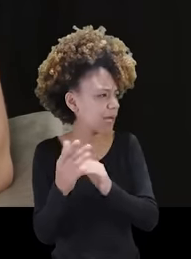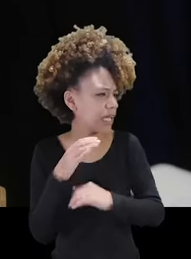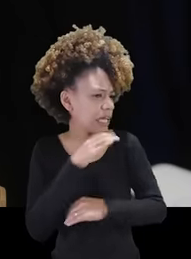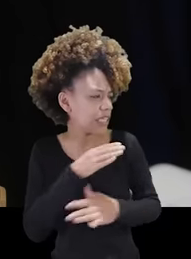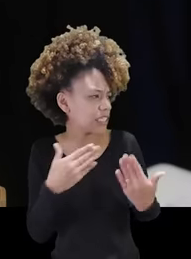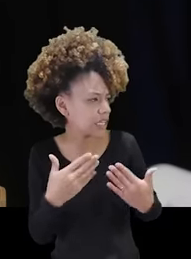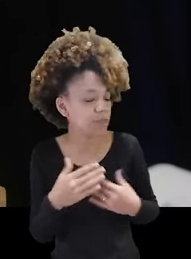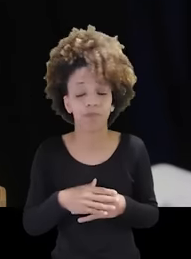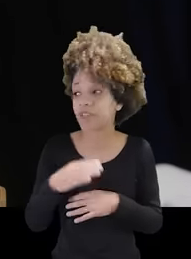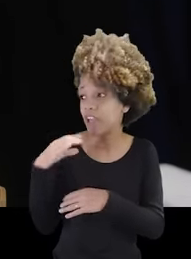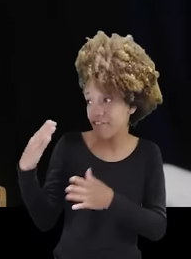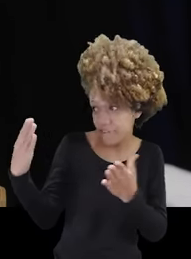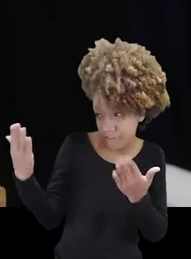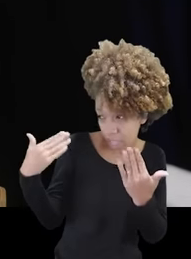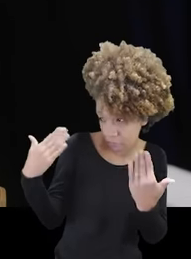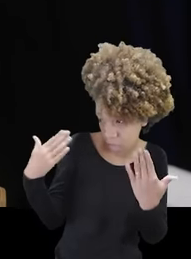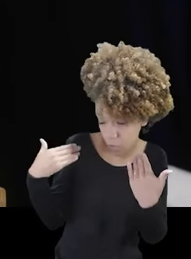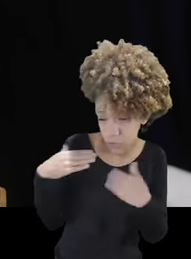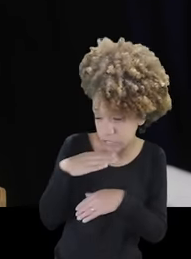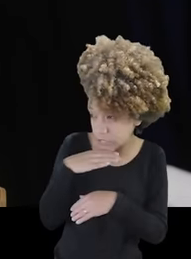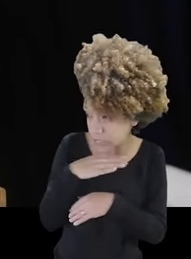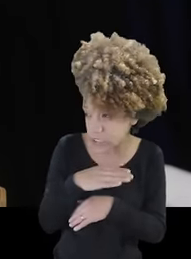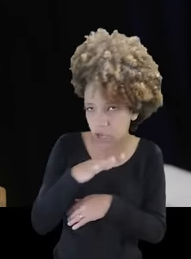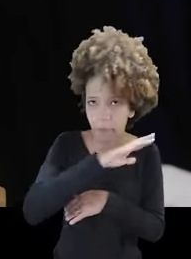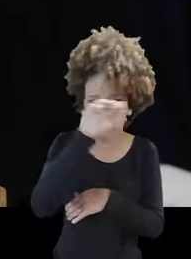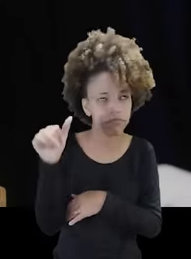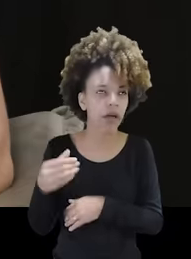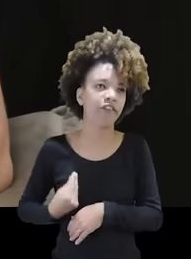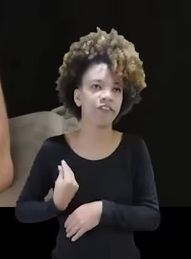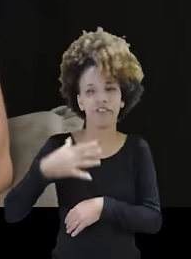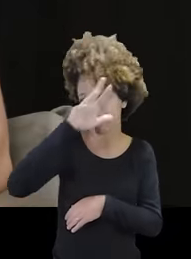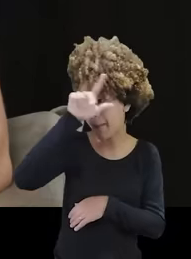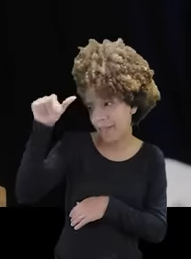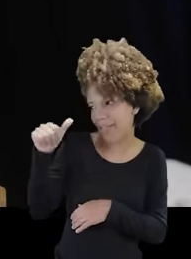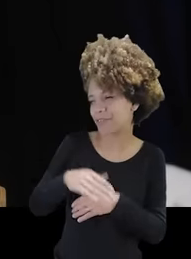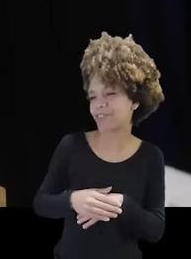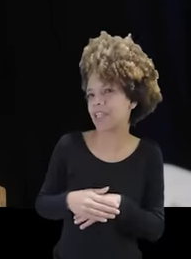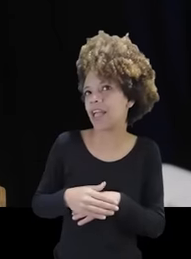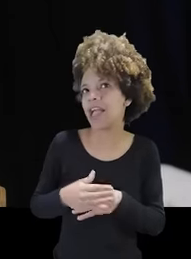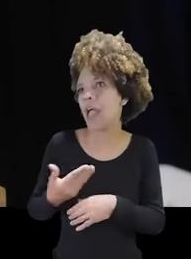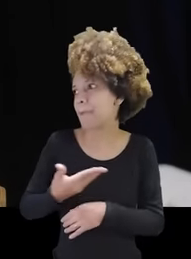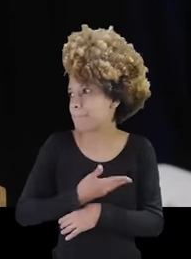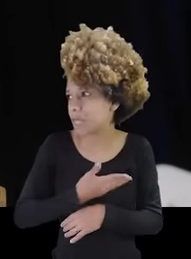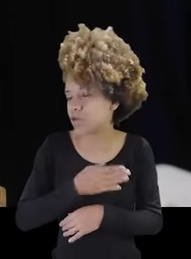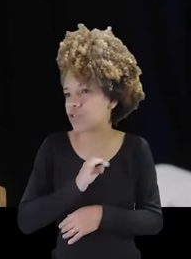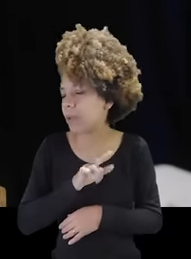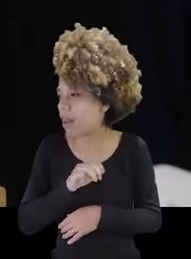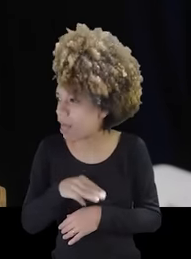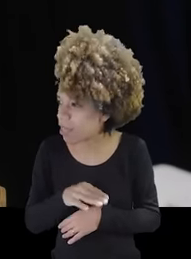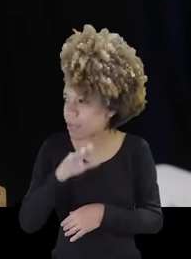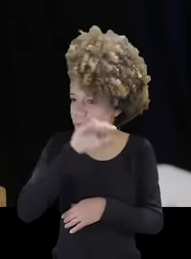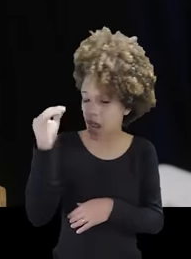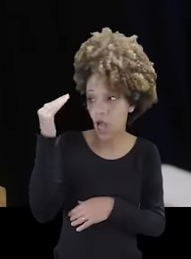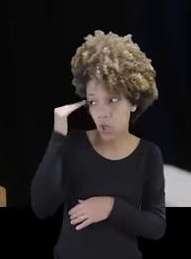verão é muito quente meus amigos assim de Manaus é porque alguém vai falar ah mas eu moro em Manaus já uma minha amiga de Manaus meu amigo de Belém falaram